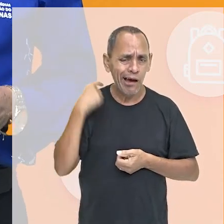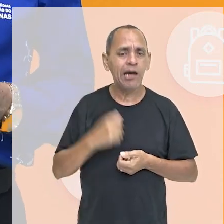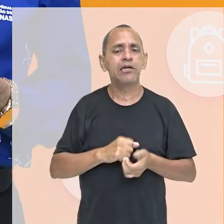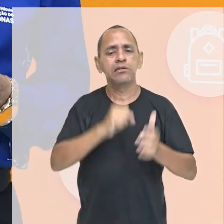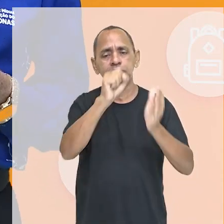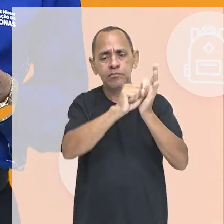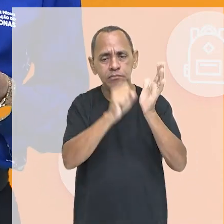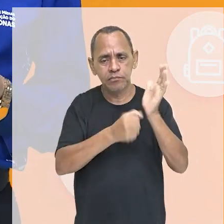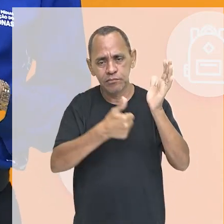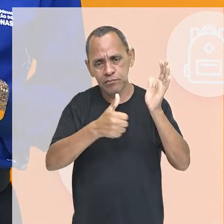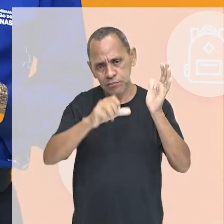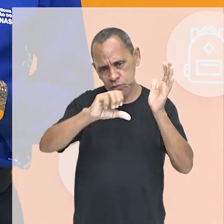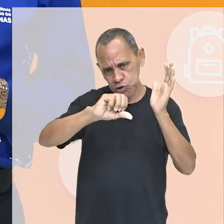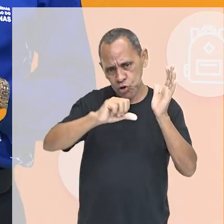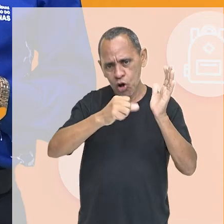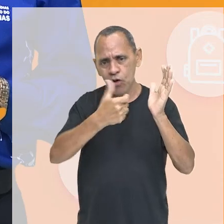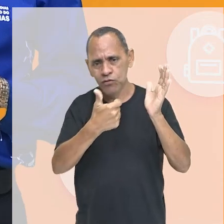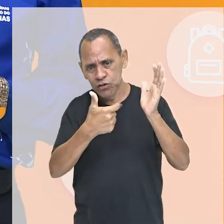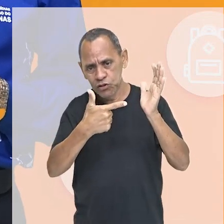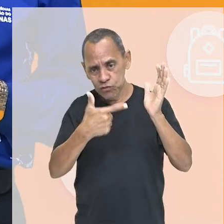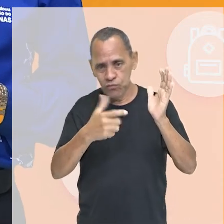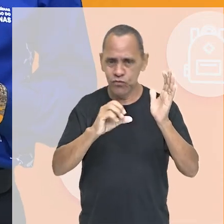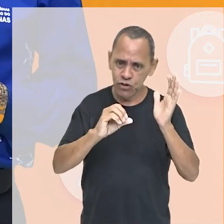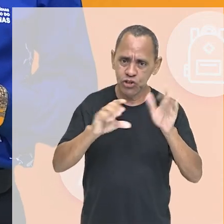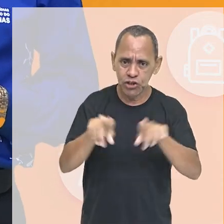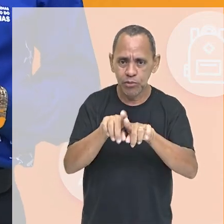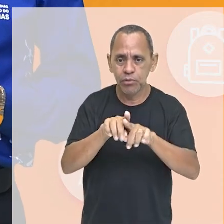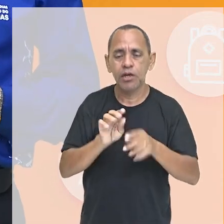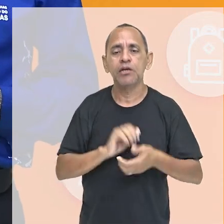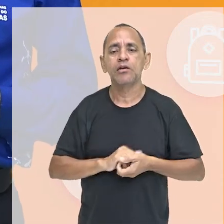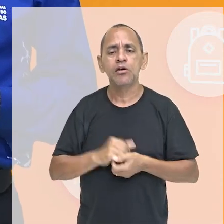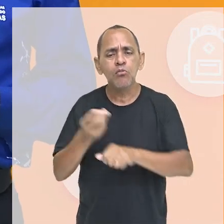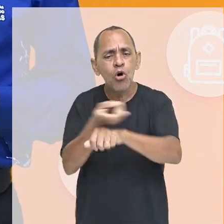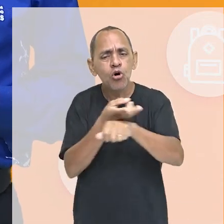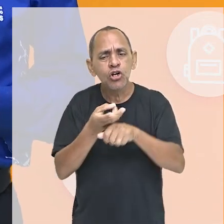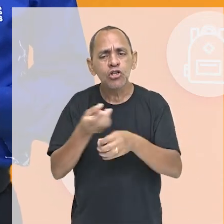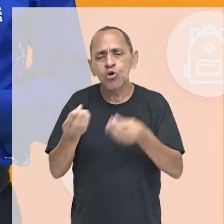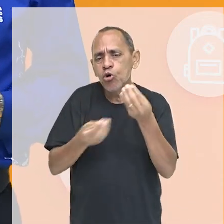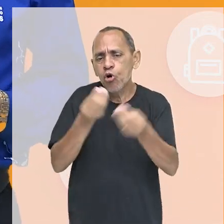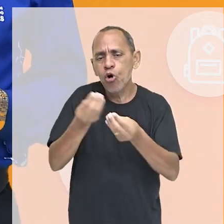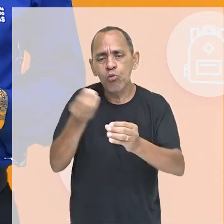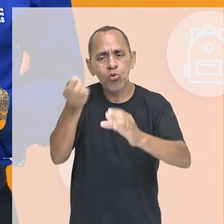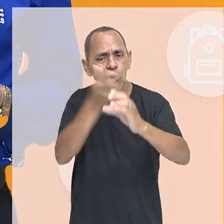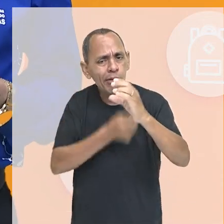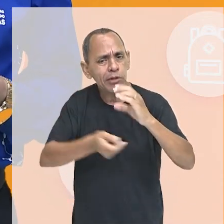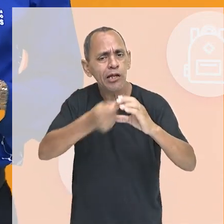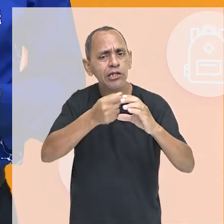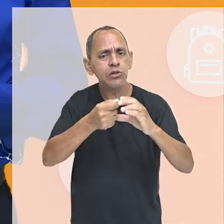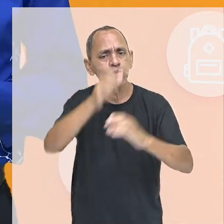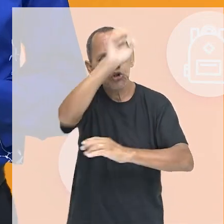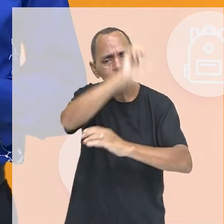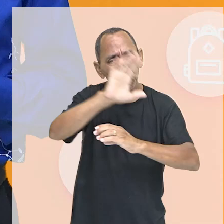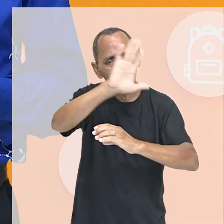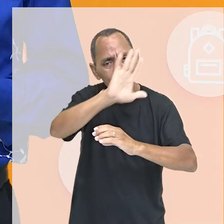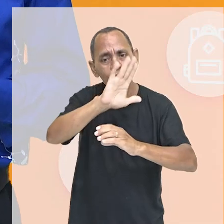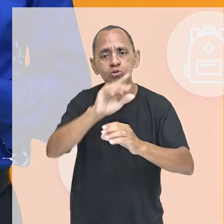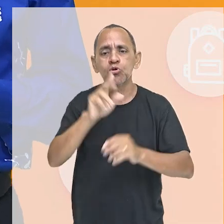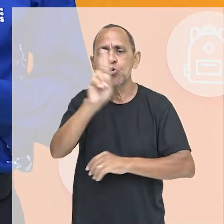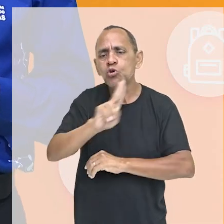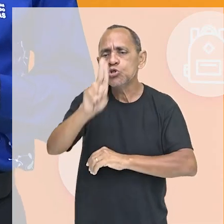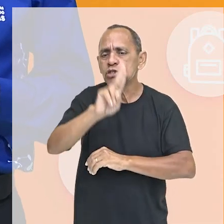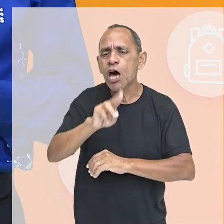XX, para trazer lucro por conta do capitalismo, os europeus usaram essas